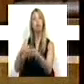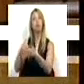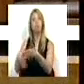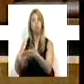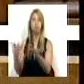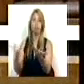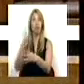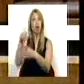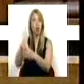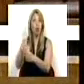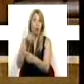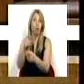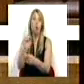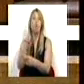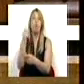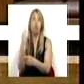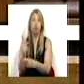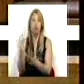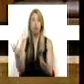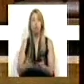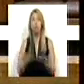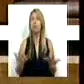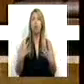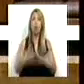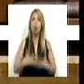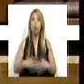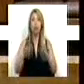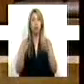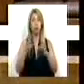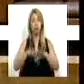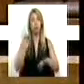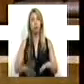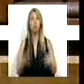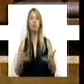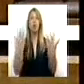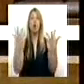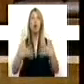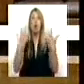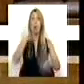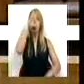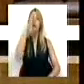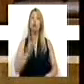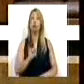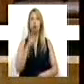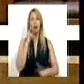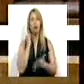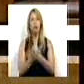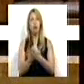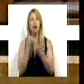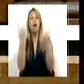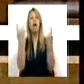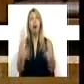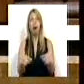o Partido Ecologista Os Verdes. É sem dúvida, por isso, que o orçamento de Estado é marcado